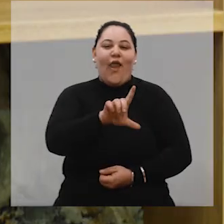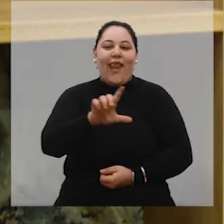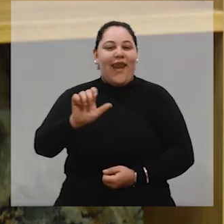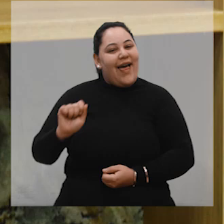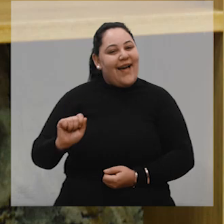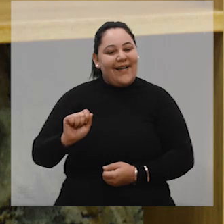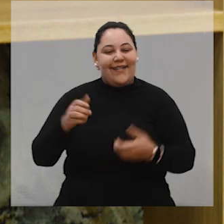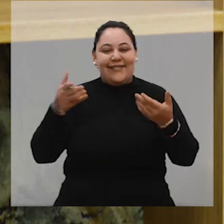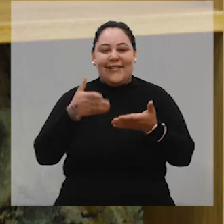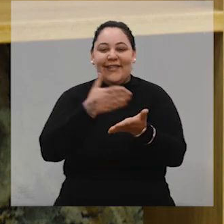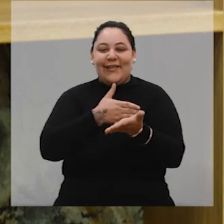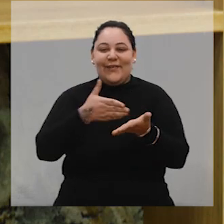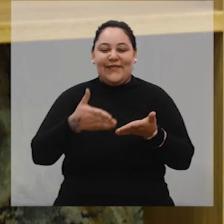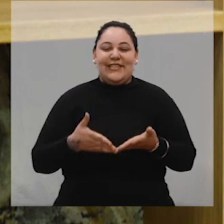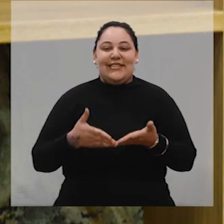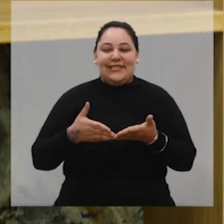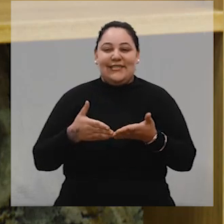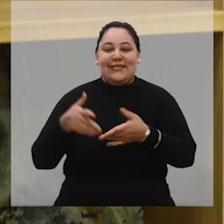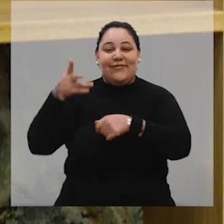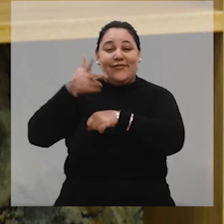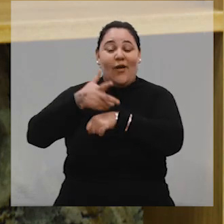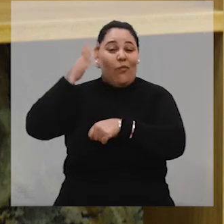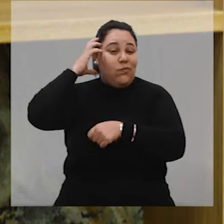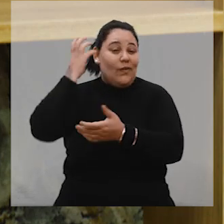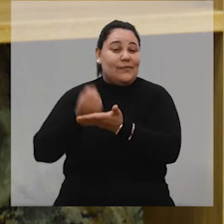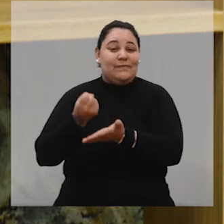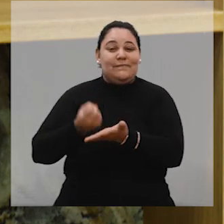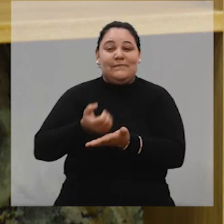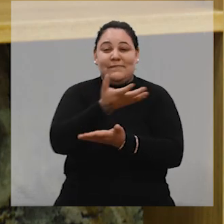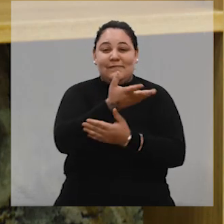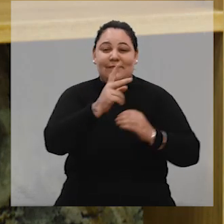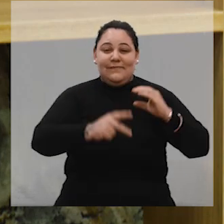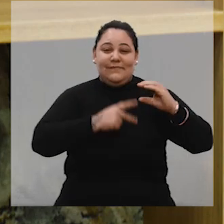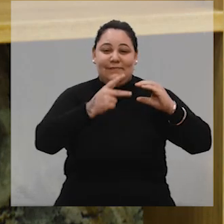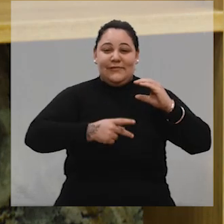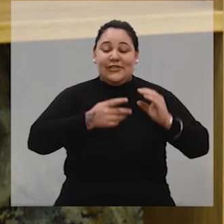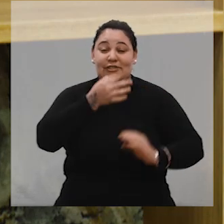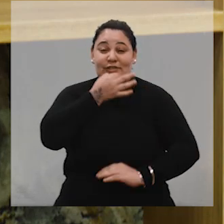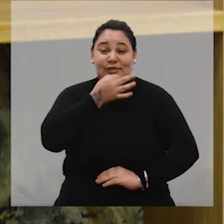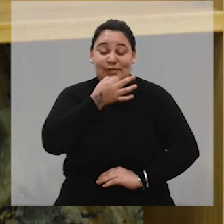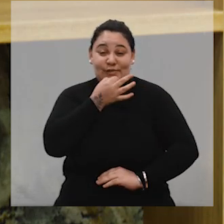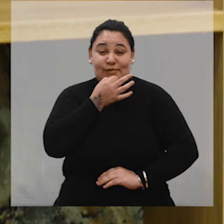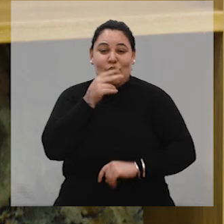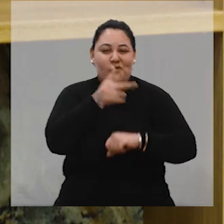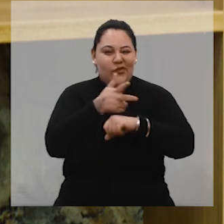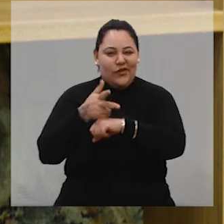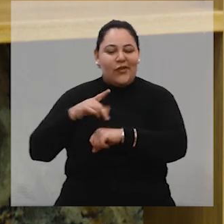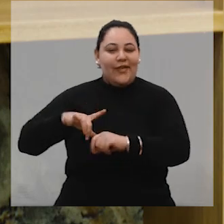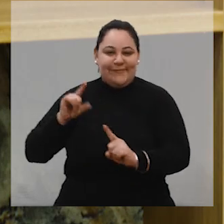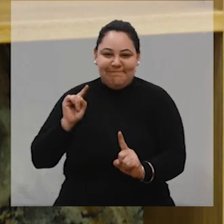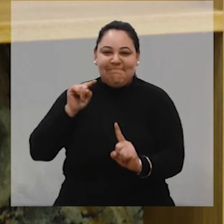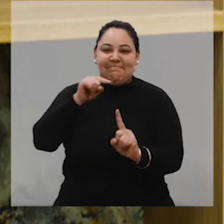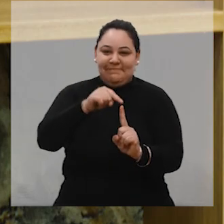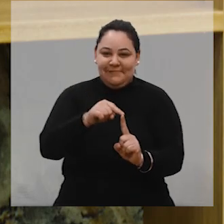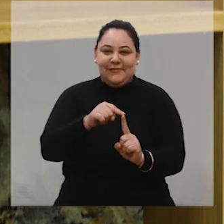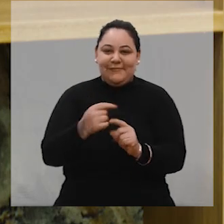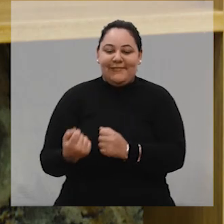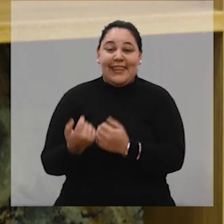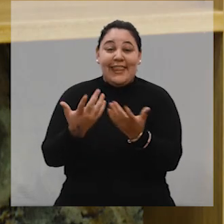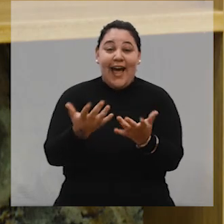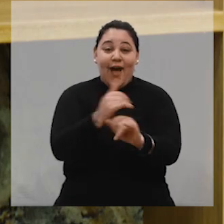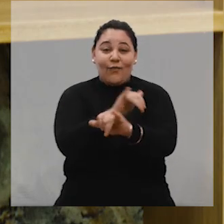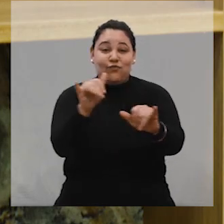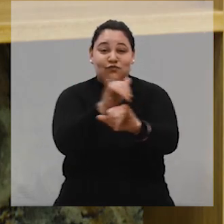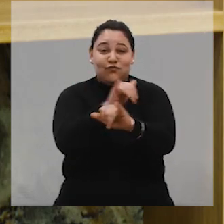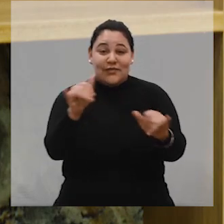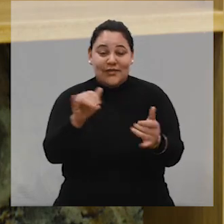Olá, está iniciando o videocast da Câmara de Vereadores de Caxias do Sul, videocast que tem como principal objetivo trazer todas